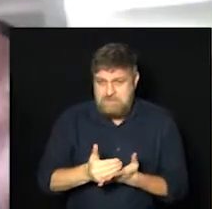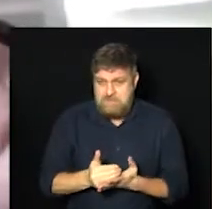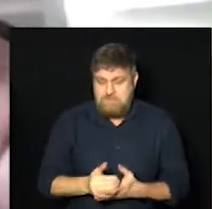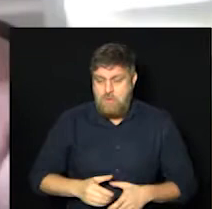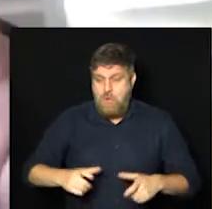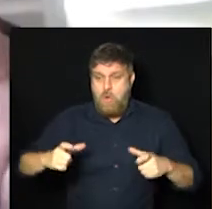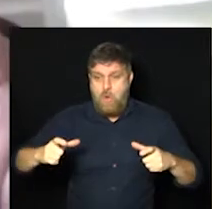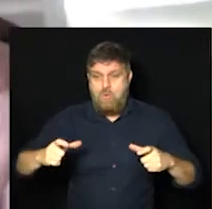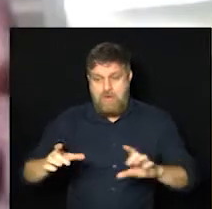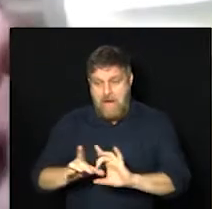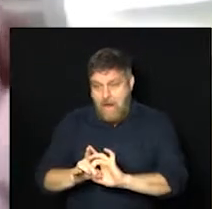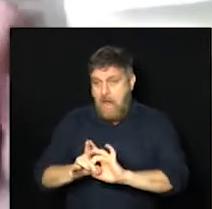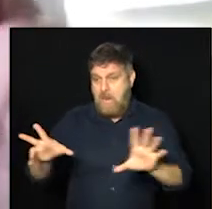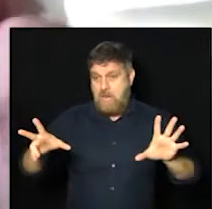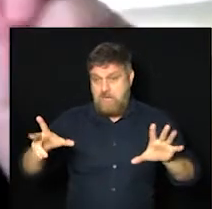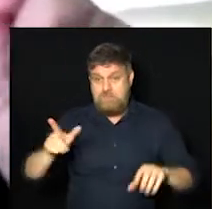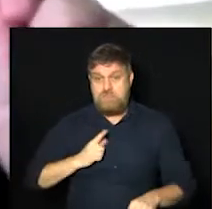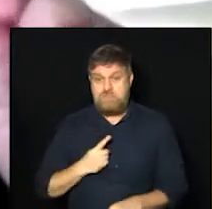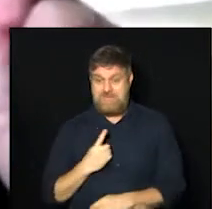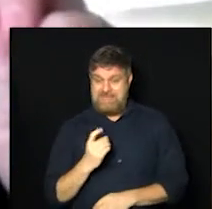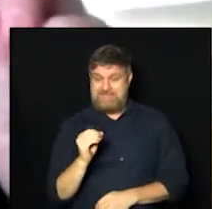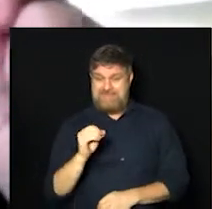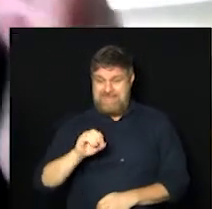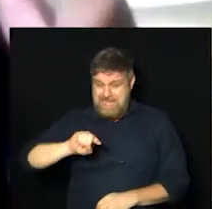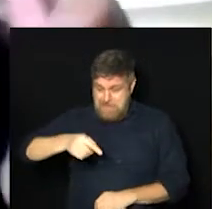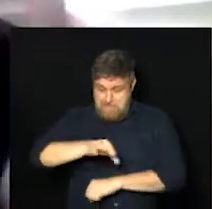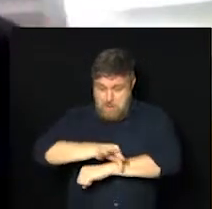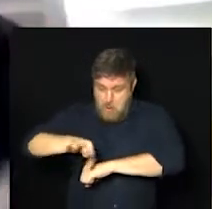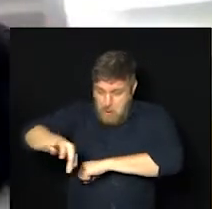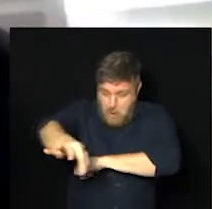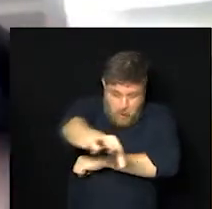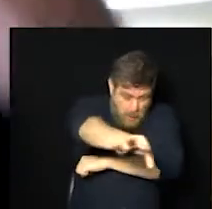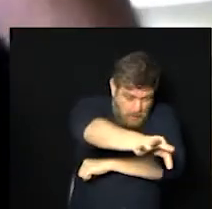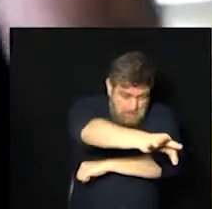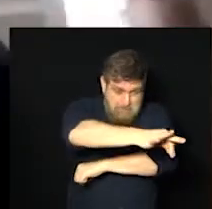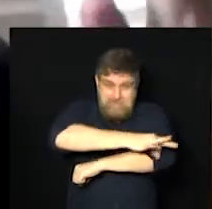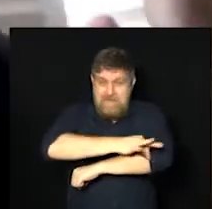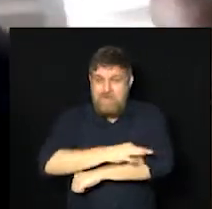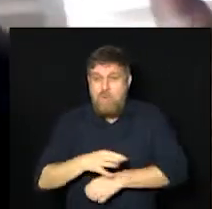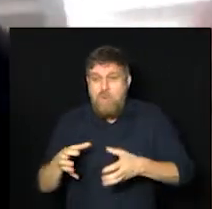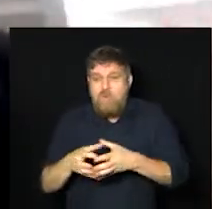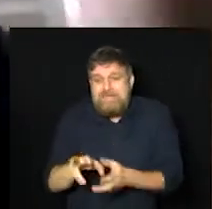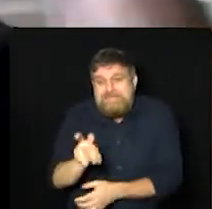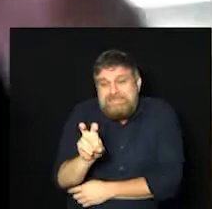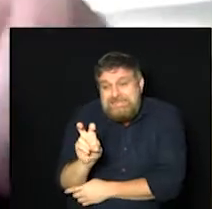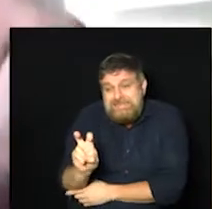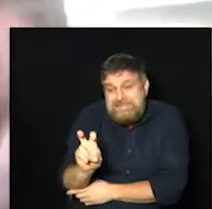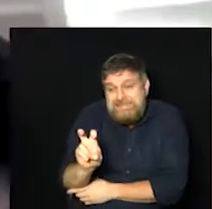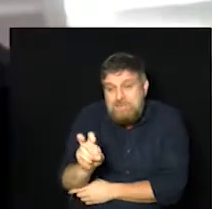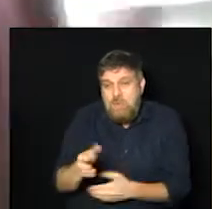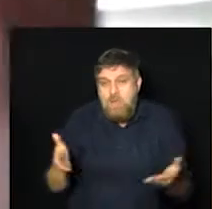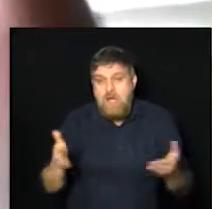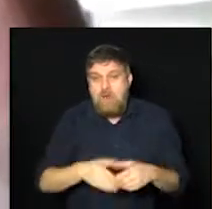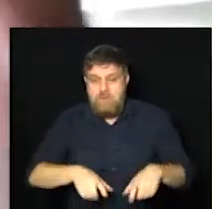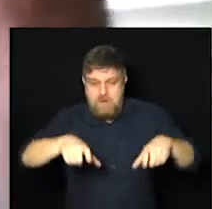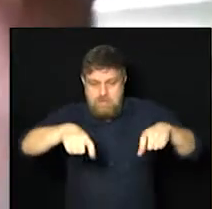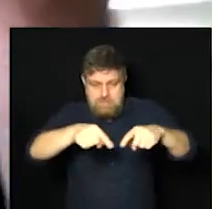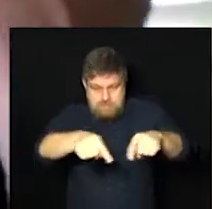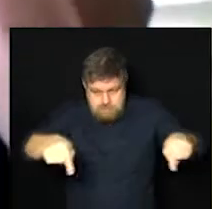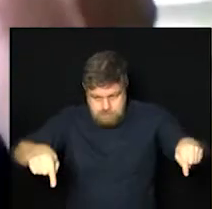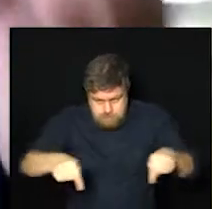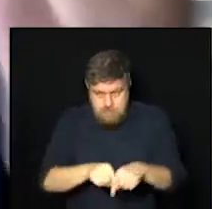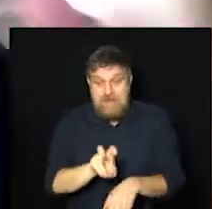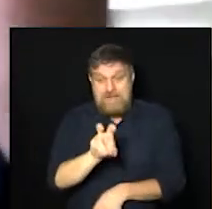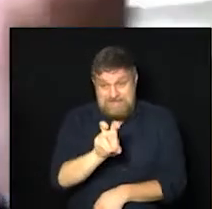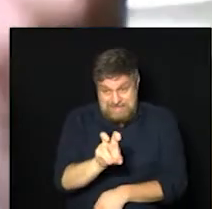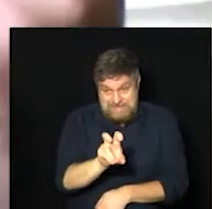aberto primeiro, local de 10 mil metros quadrados aberto, com um grupo de 5. Agora estamos na quadra com um grupo de